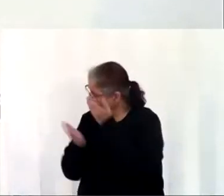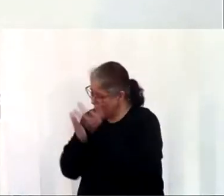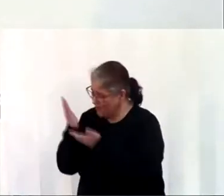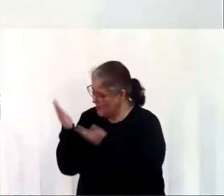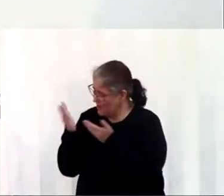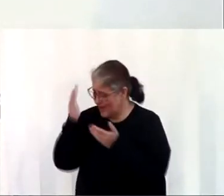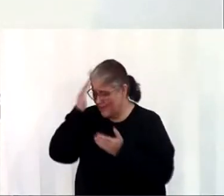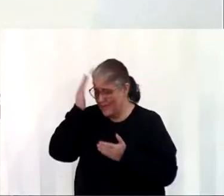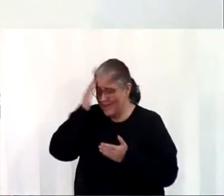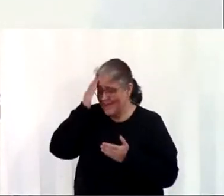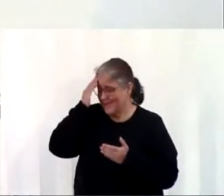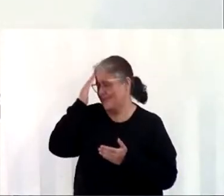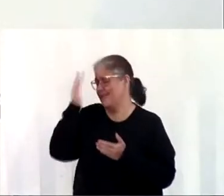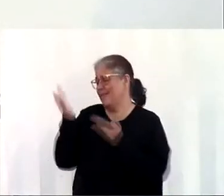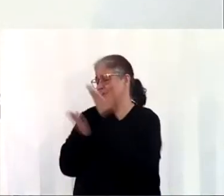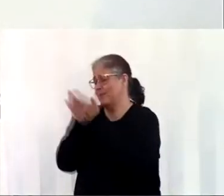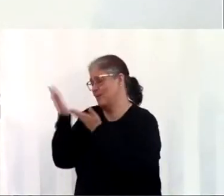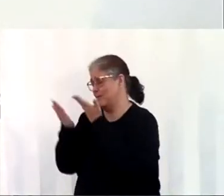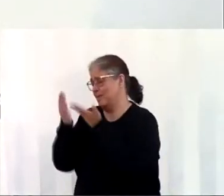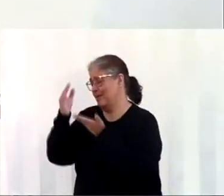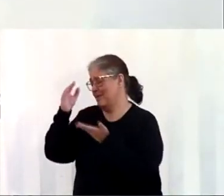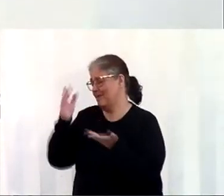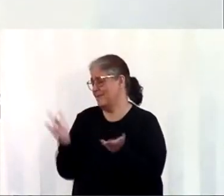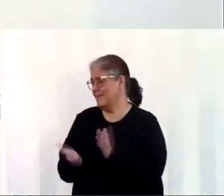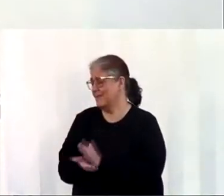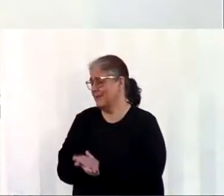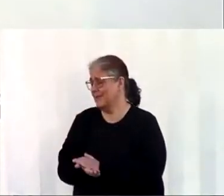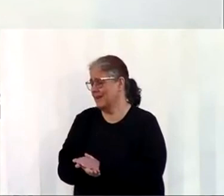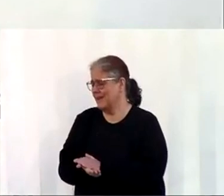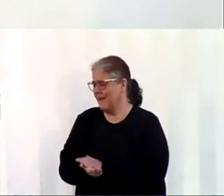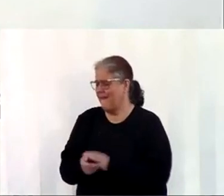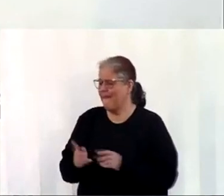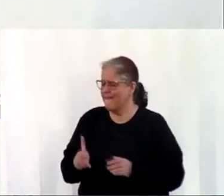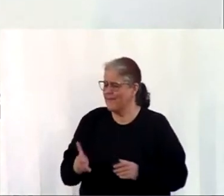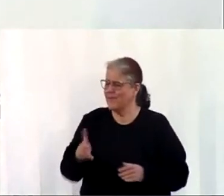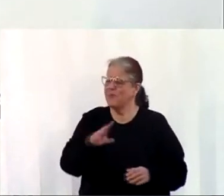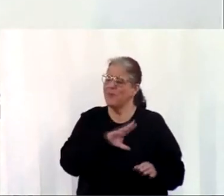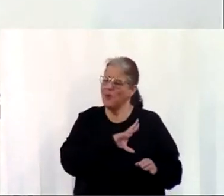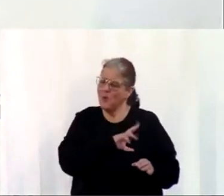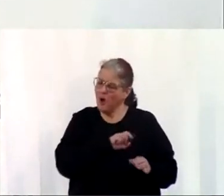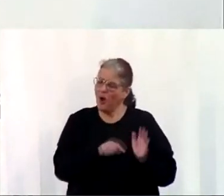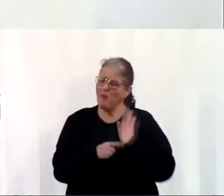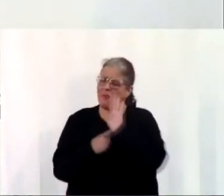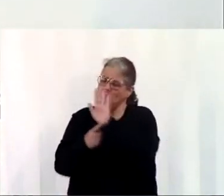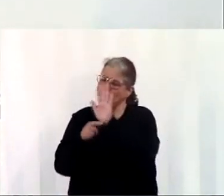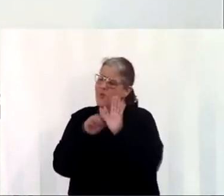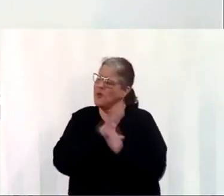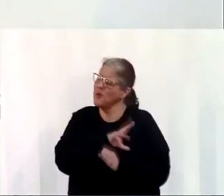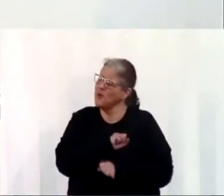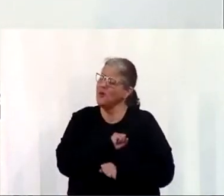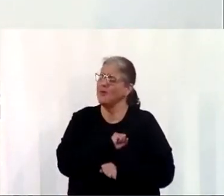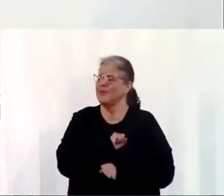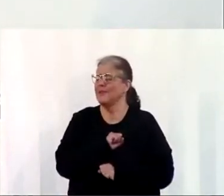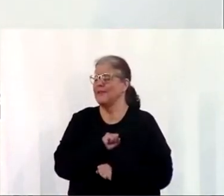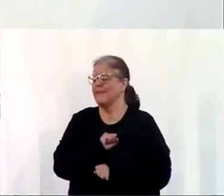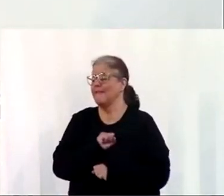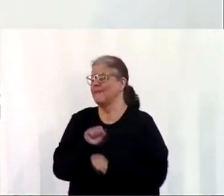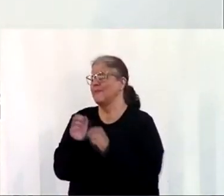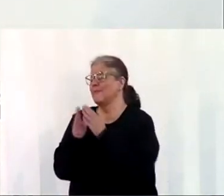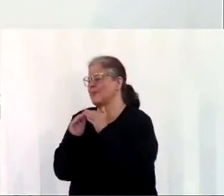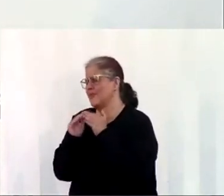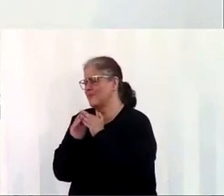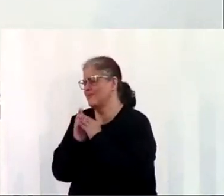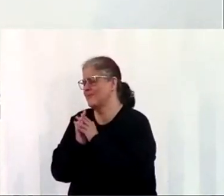fugir da idolatria, continuar a demonstrar amor. Tua palavra mostrou mais uma vez o amor de Deus por seu